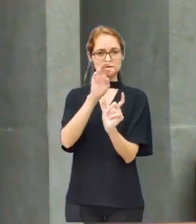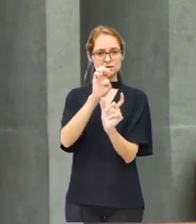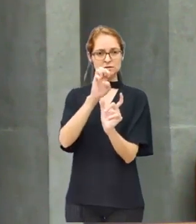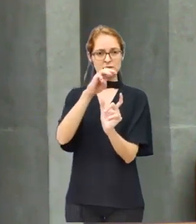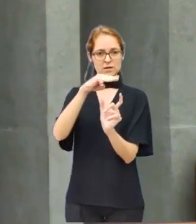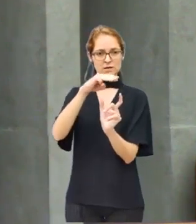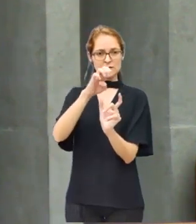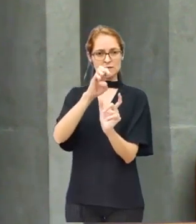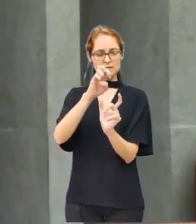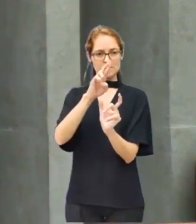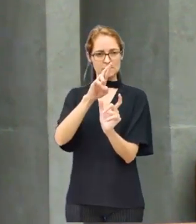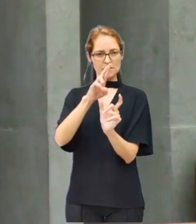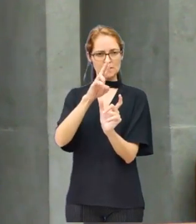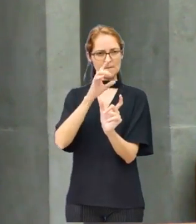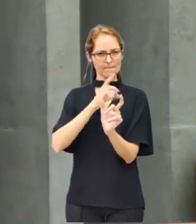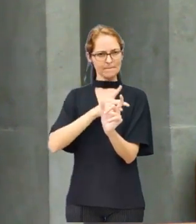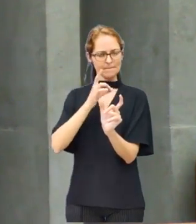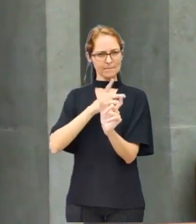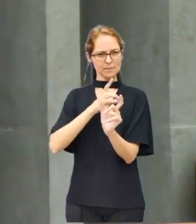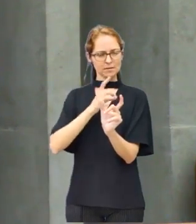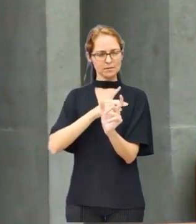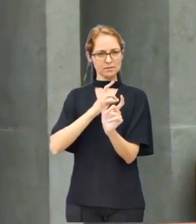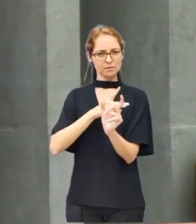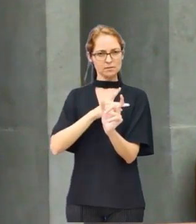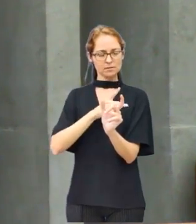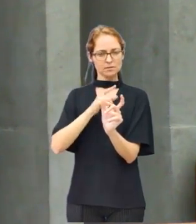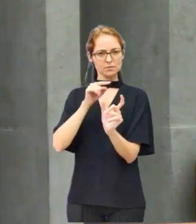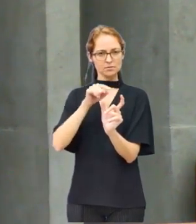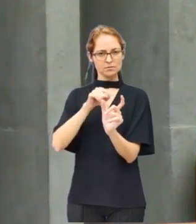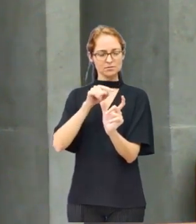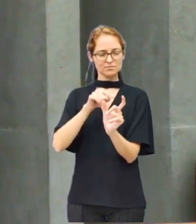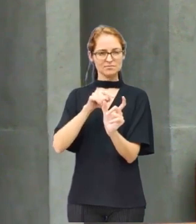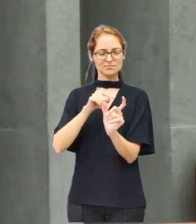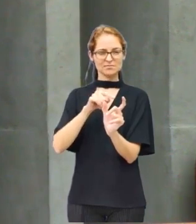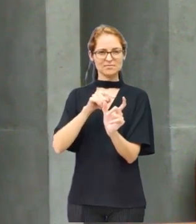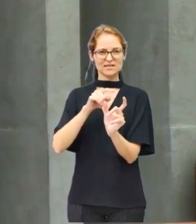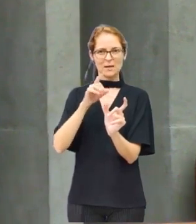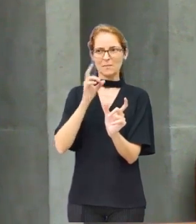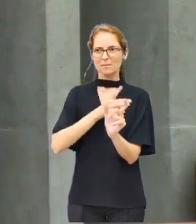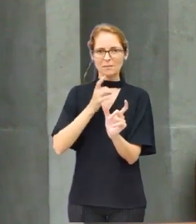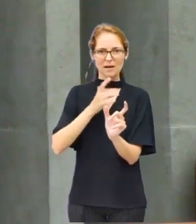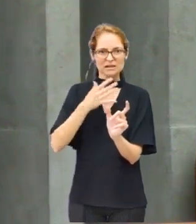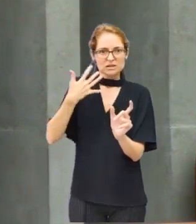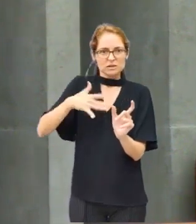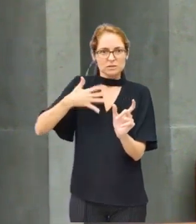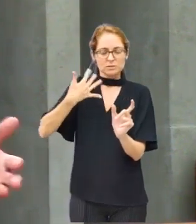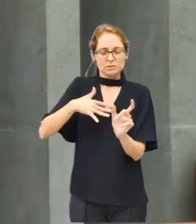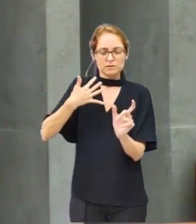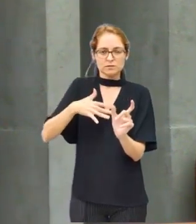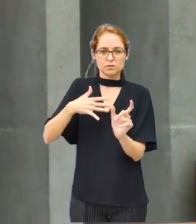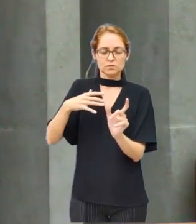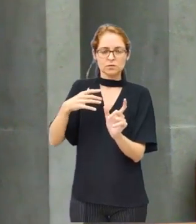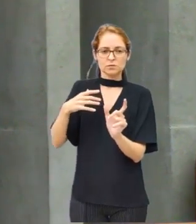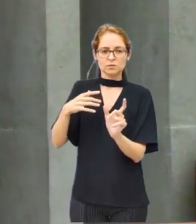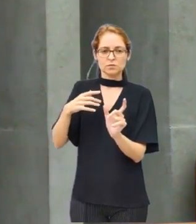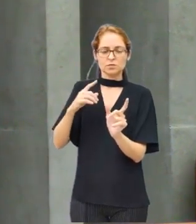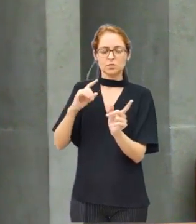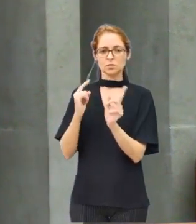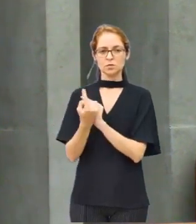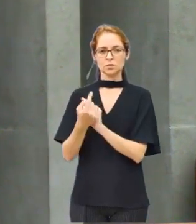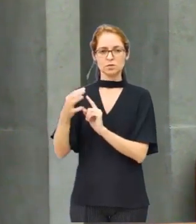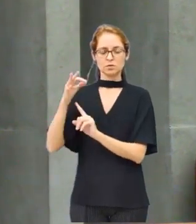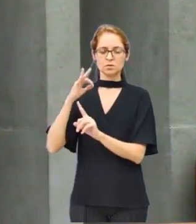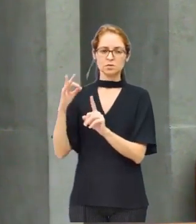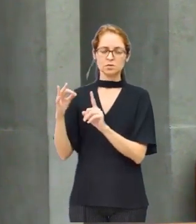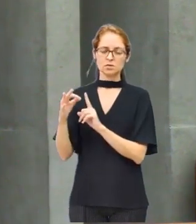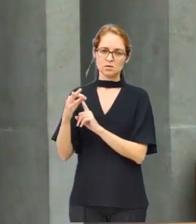um cristão talvez seja aplicado para ter medo ou pavor de contrariar a santidade de Deus. Isso